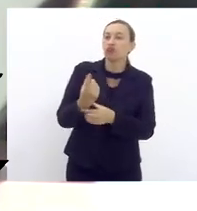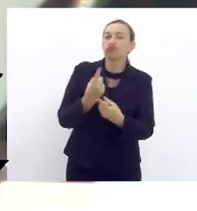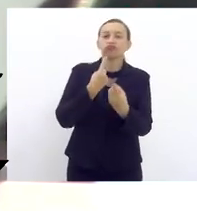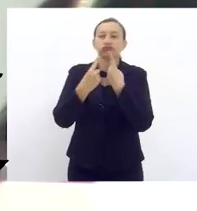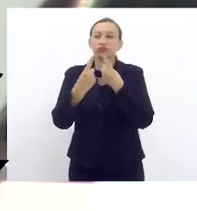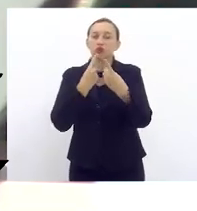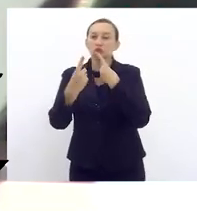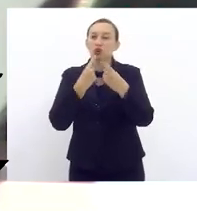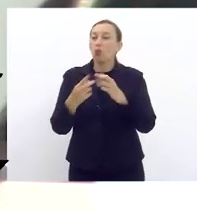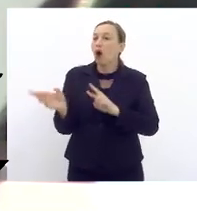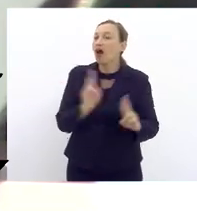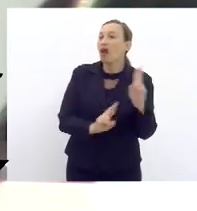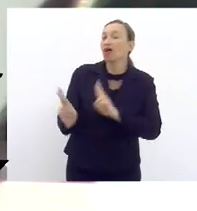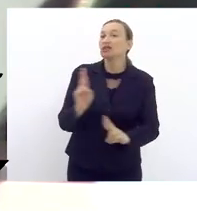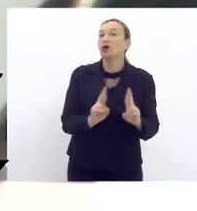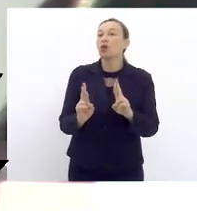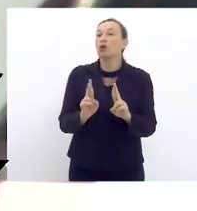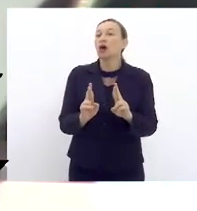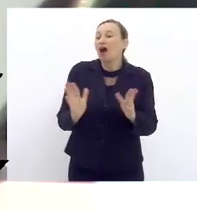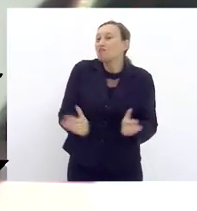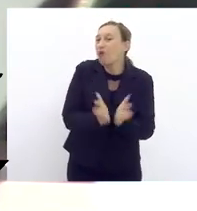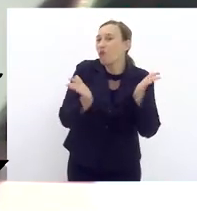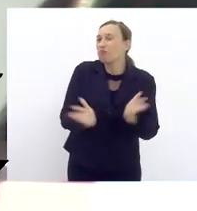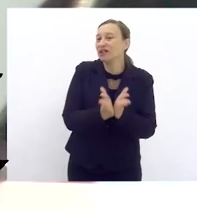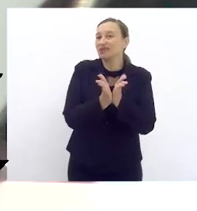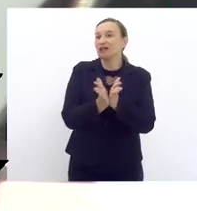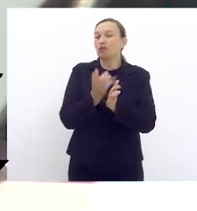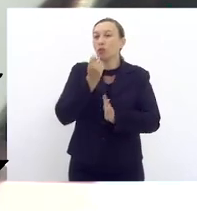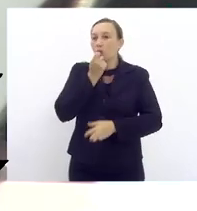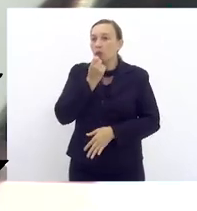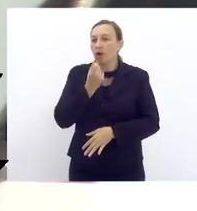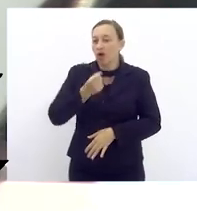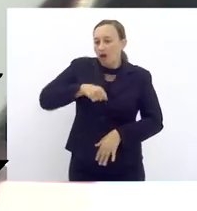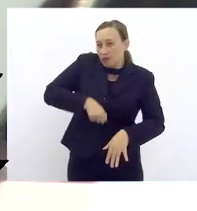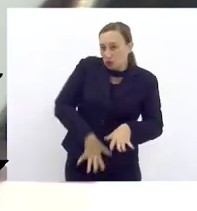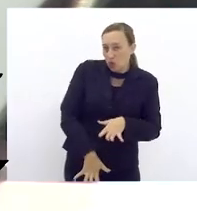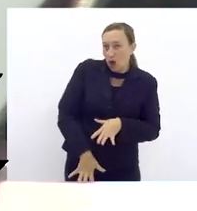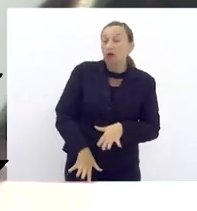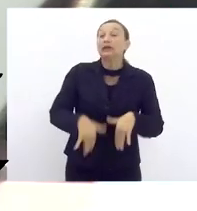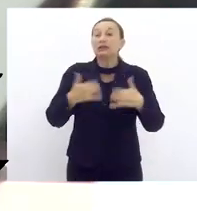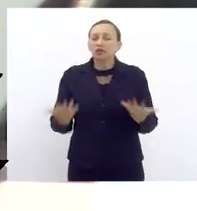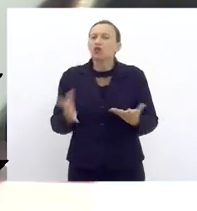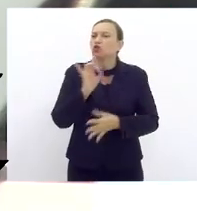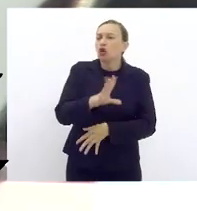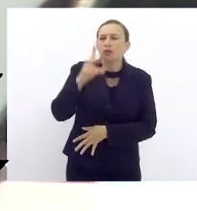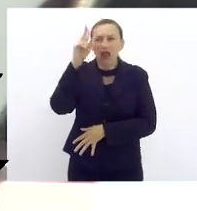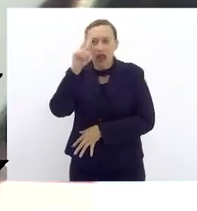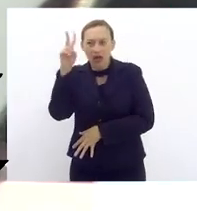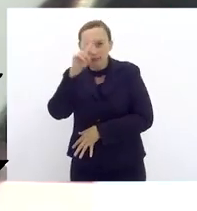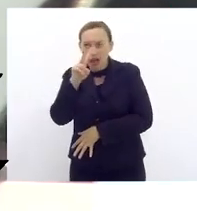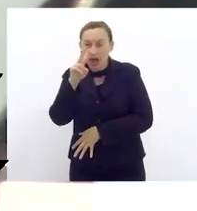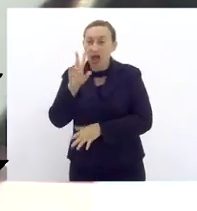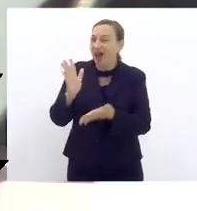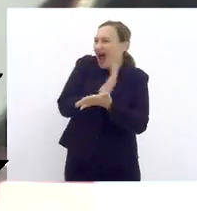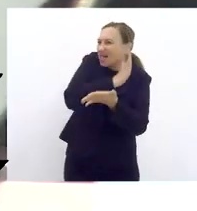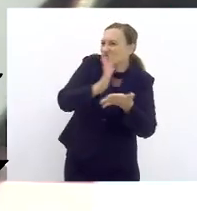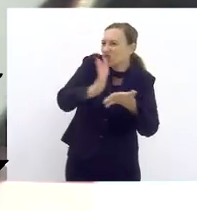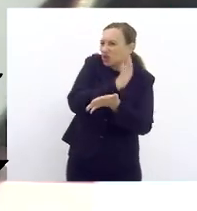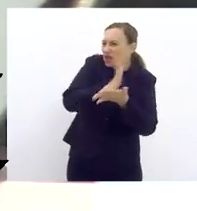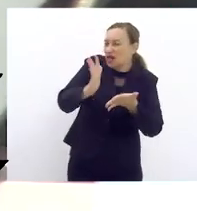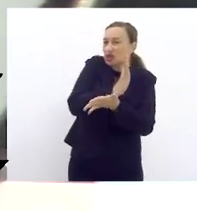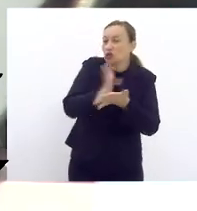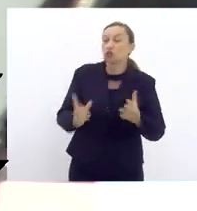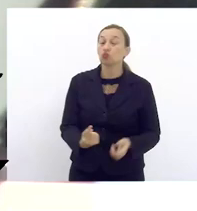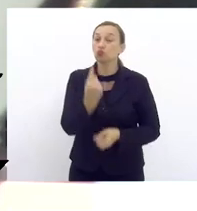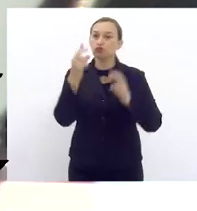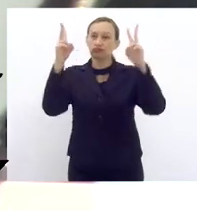relação a pobreza menstrual então só para lembrar que às vezes um